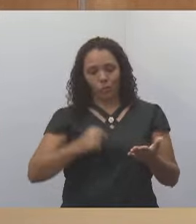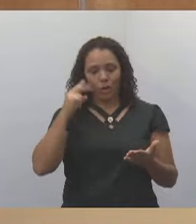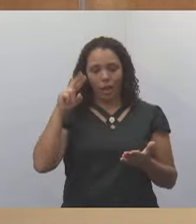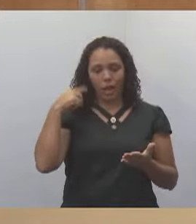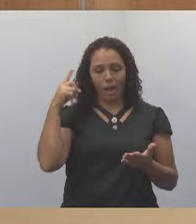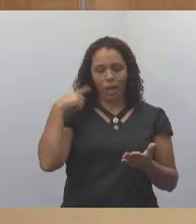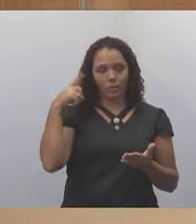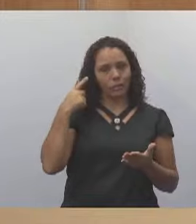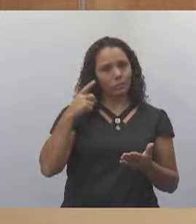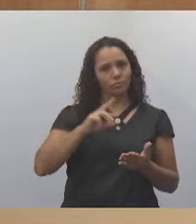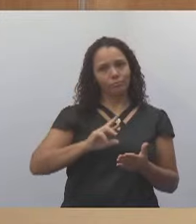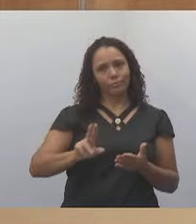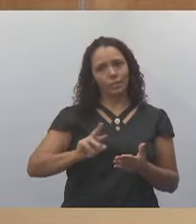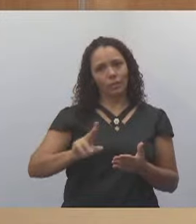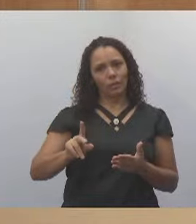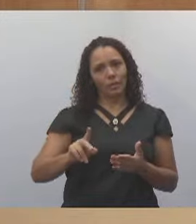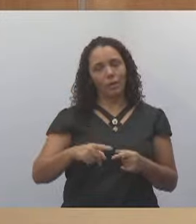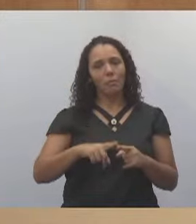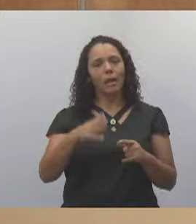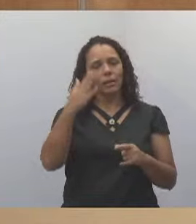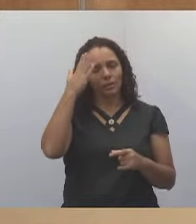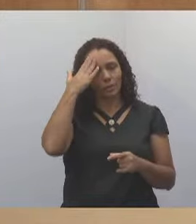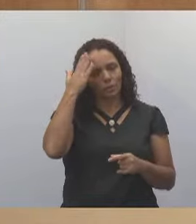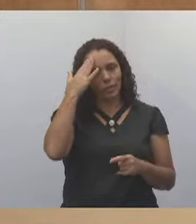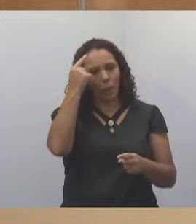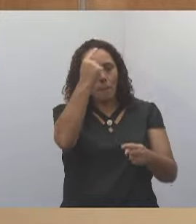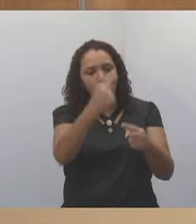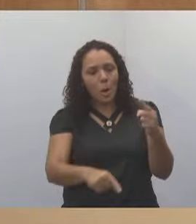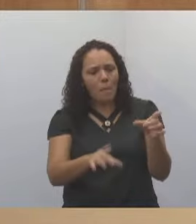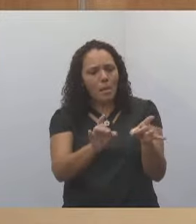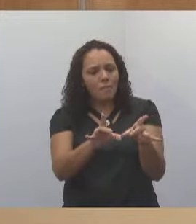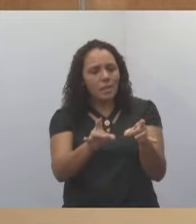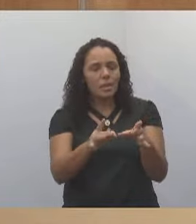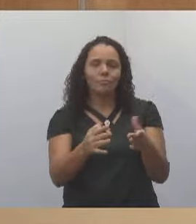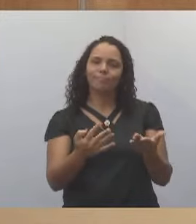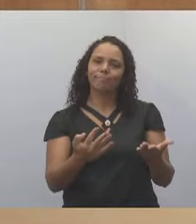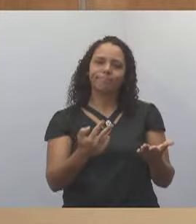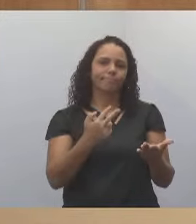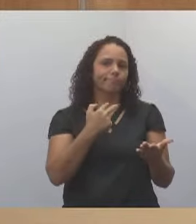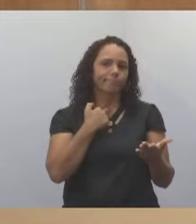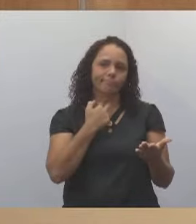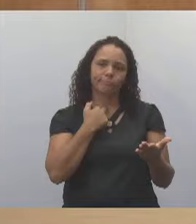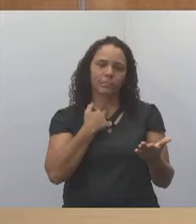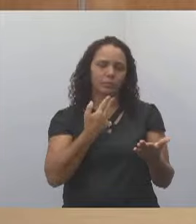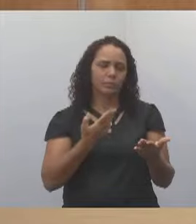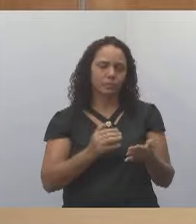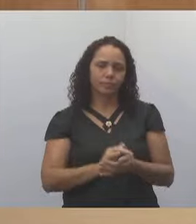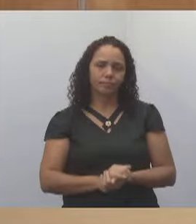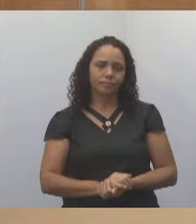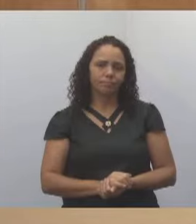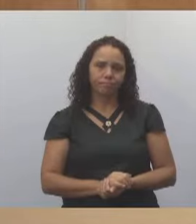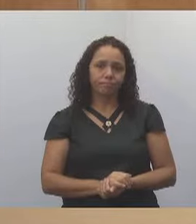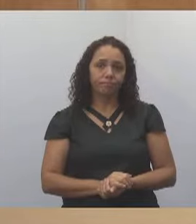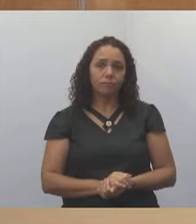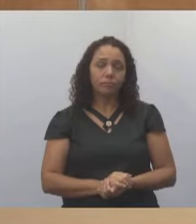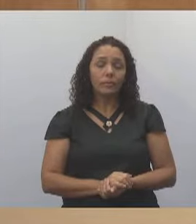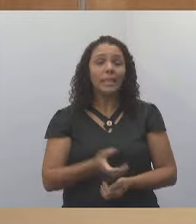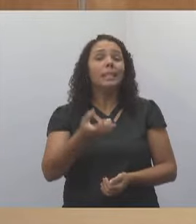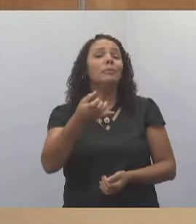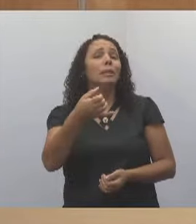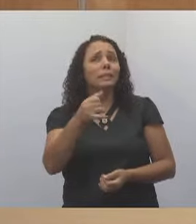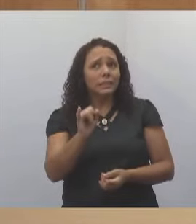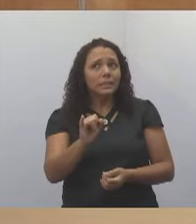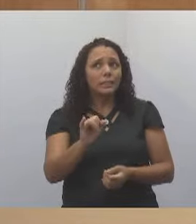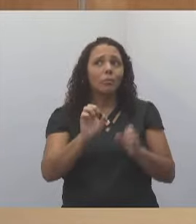que né, a gente fica sabendo que realmente não pode proibir a venda desses equipamentos. E também, mesmo que se